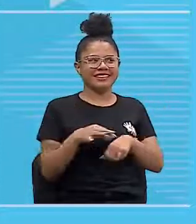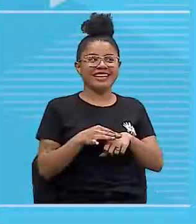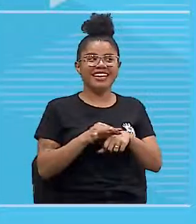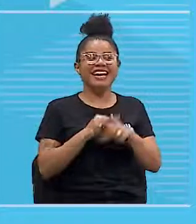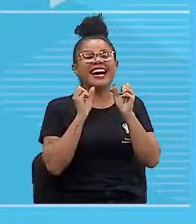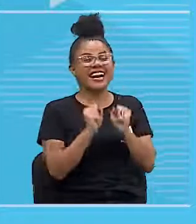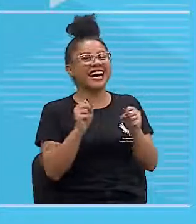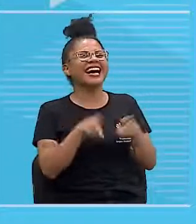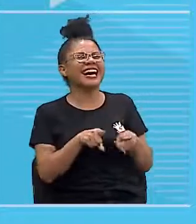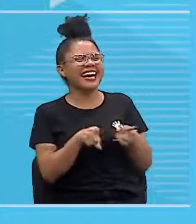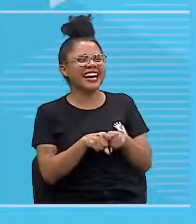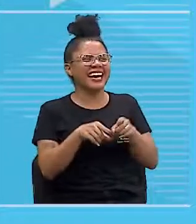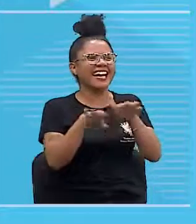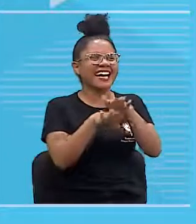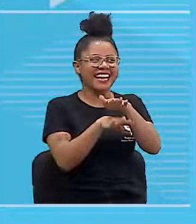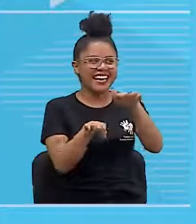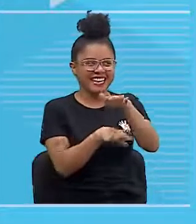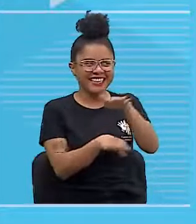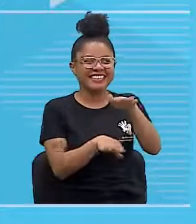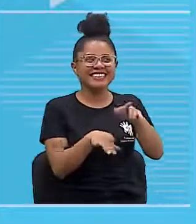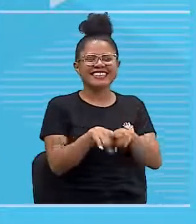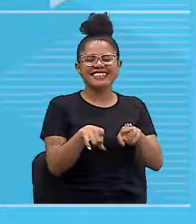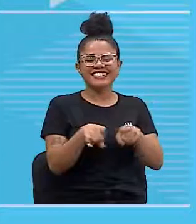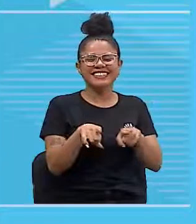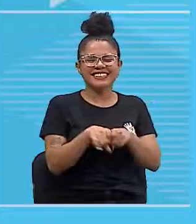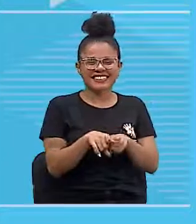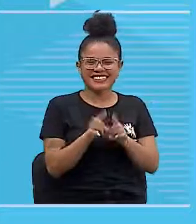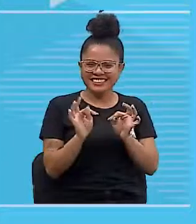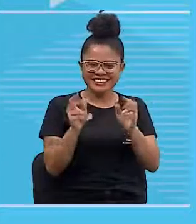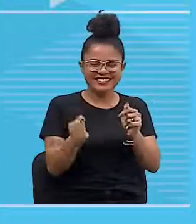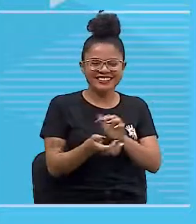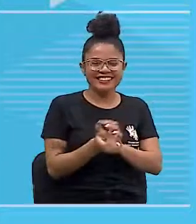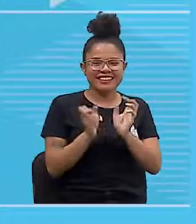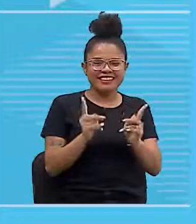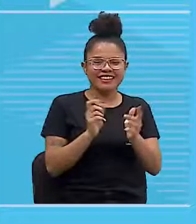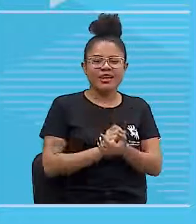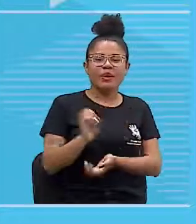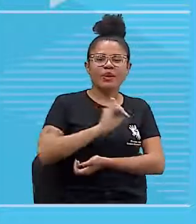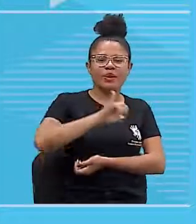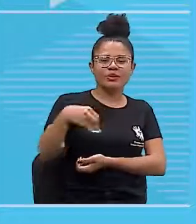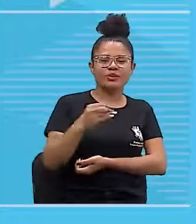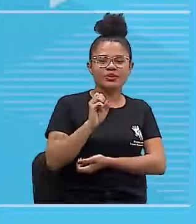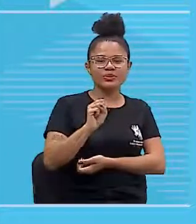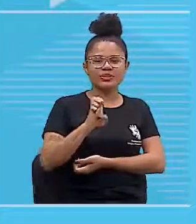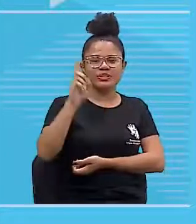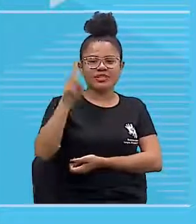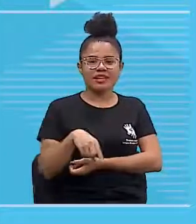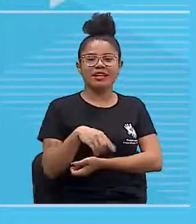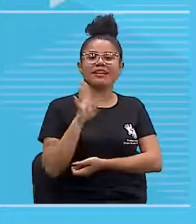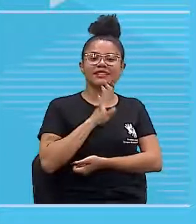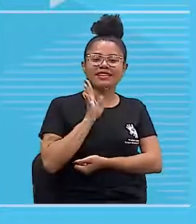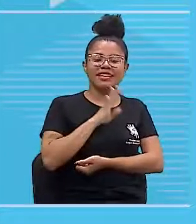pode ser bota também lasanha strogonoff strogonoff né quase não sai Olha aí rapaz o José dos Reis passei na Federal em Geografia